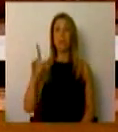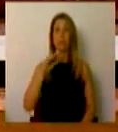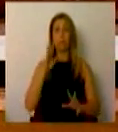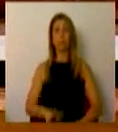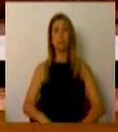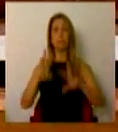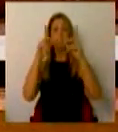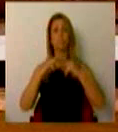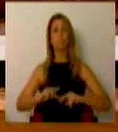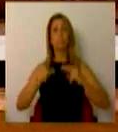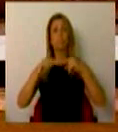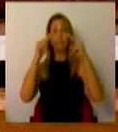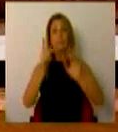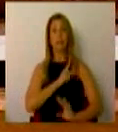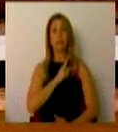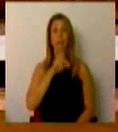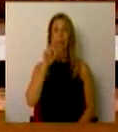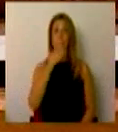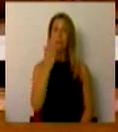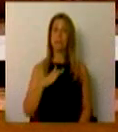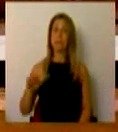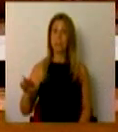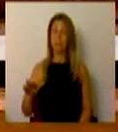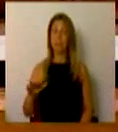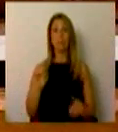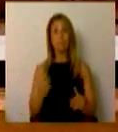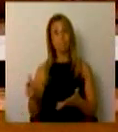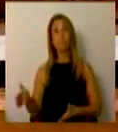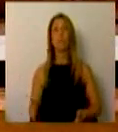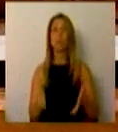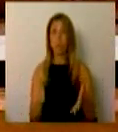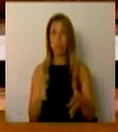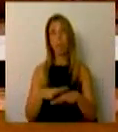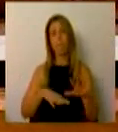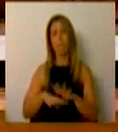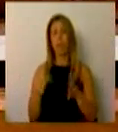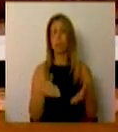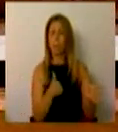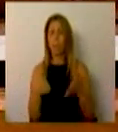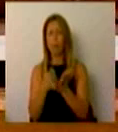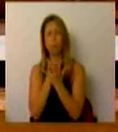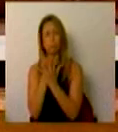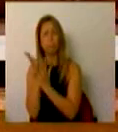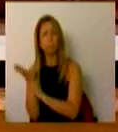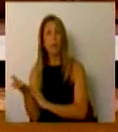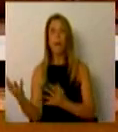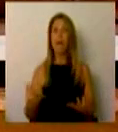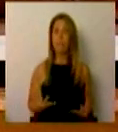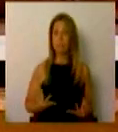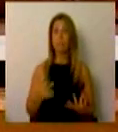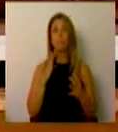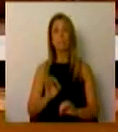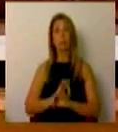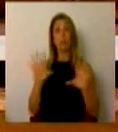carreiras académicas e científicas. Este é um caminho que se faz por muitas vias, clarificando que os ambientes de criação